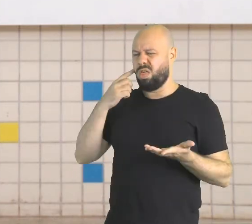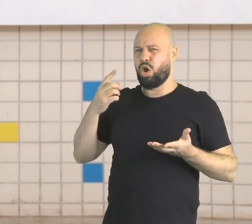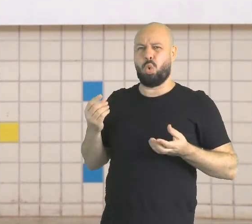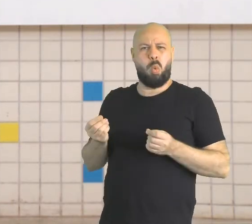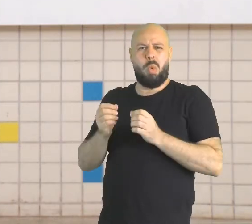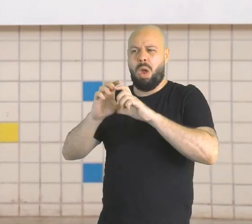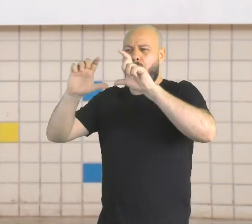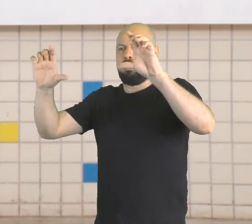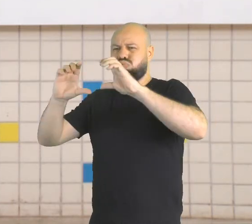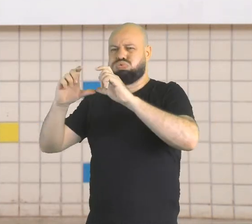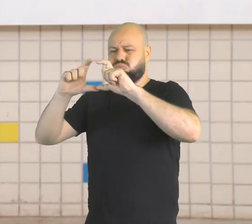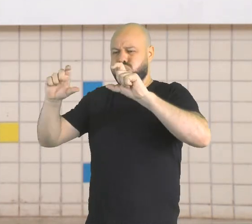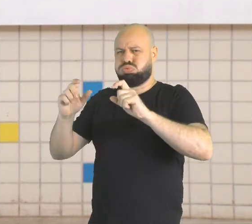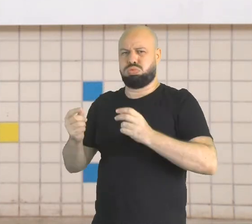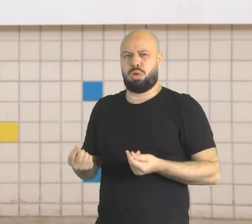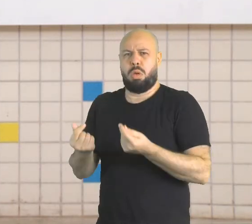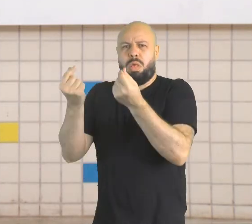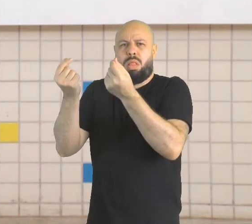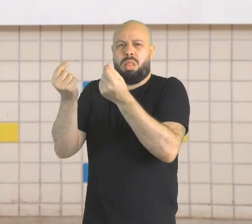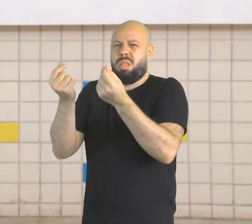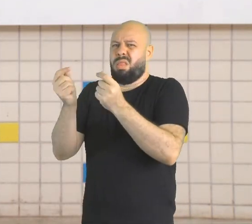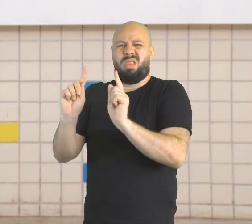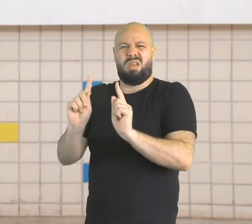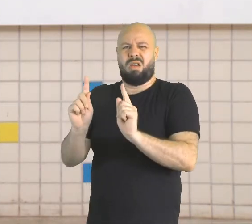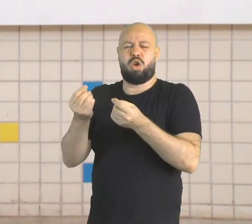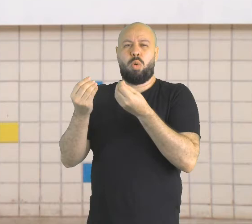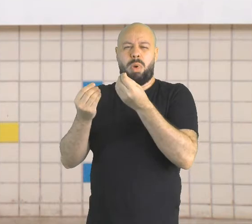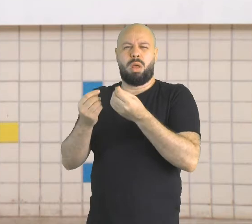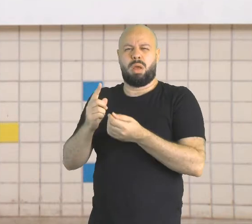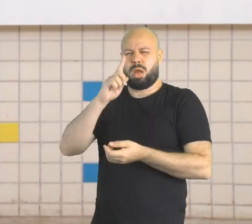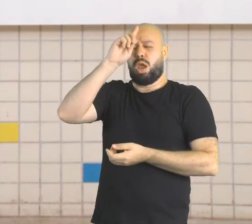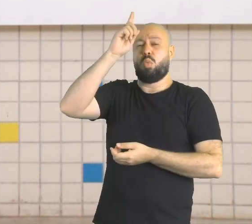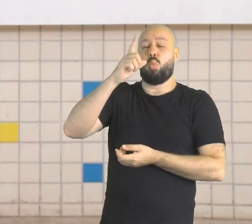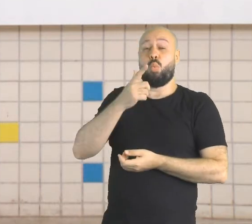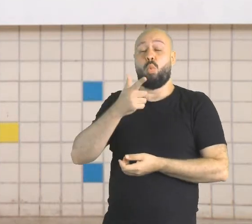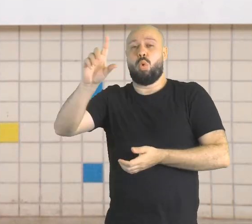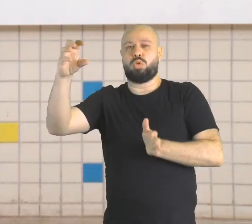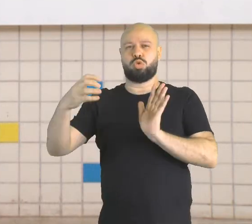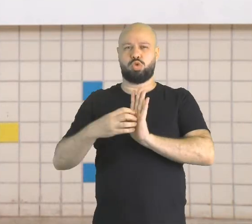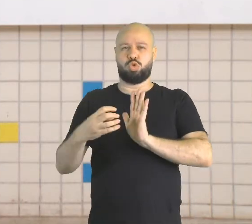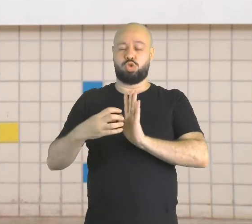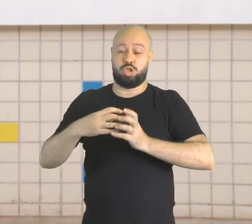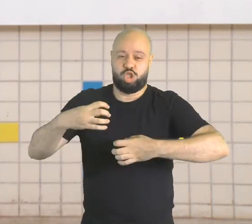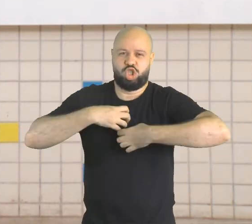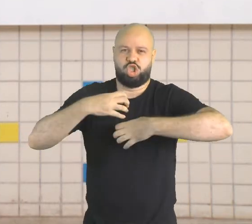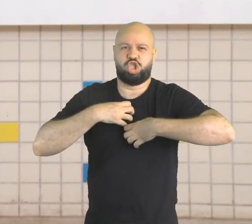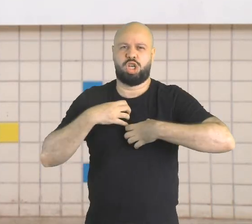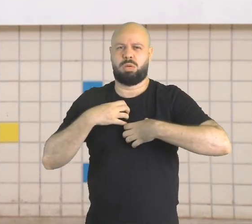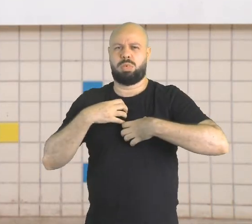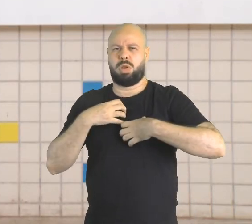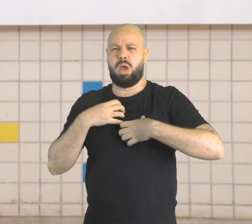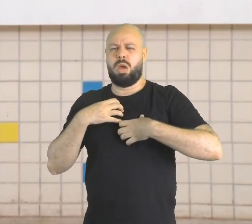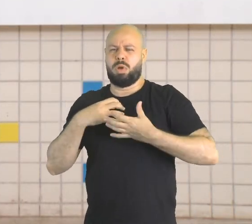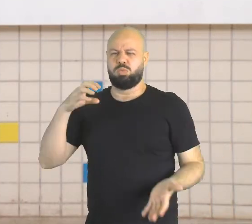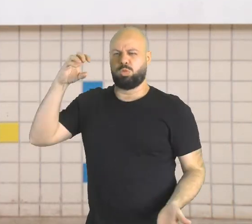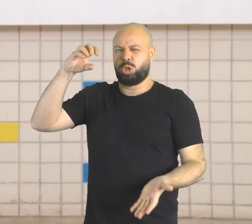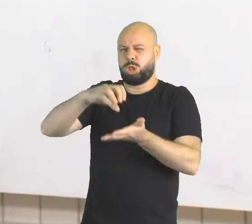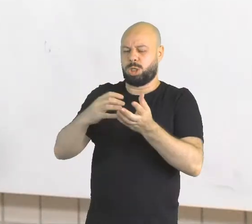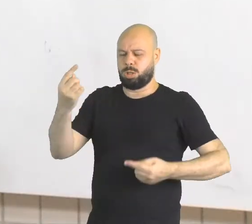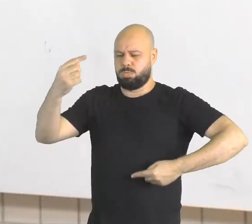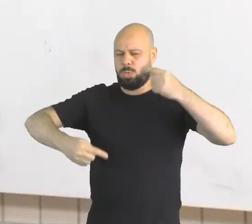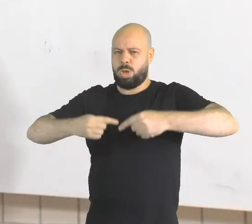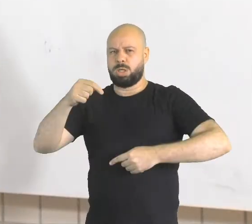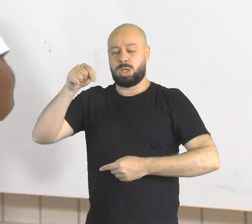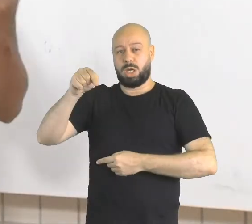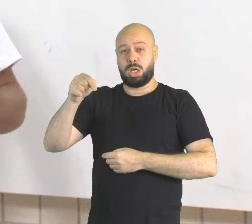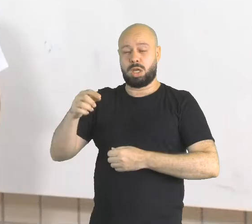projeto para a colonização do Brasil, ele vai criar outro modelo para a centralização política da colônia.